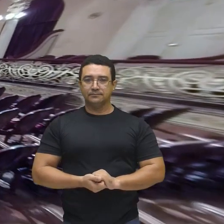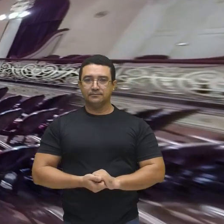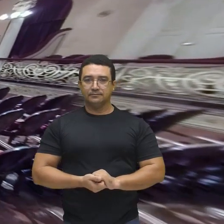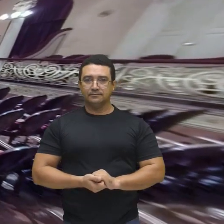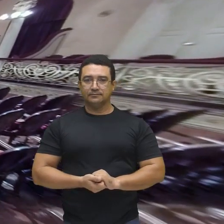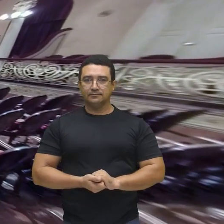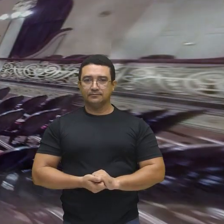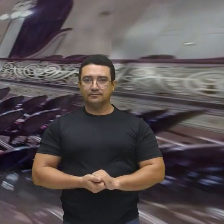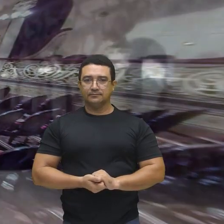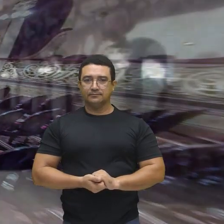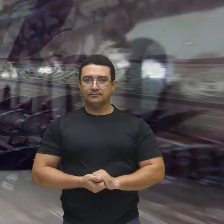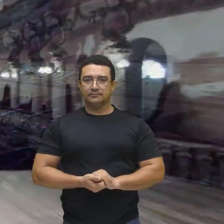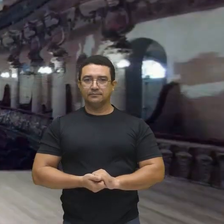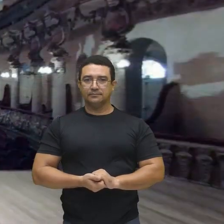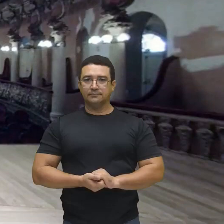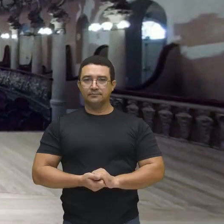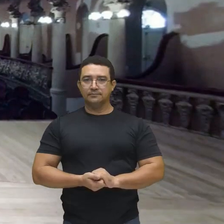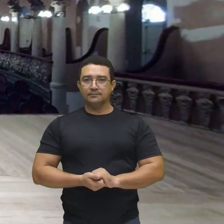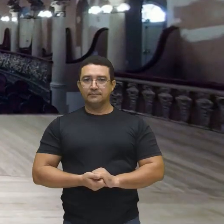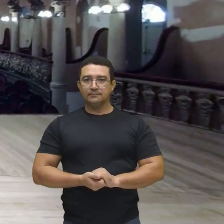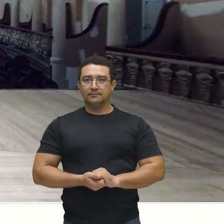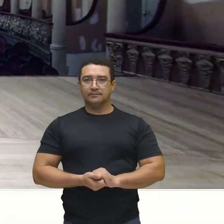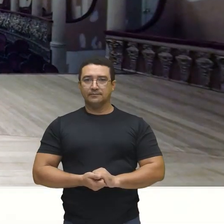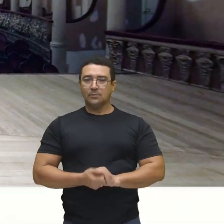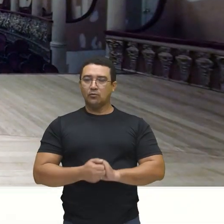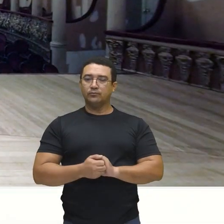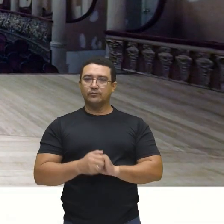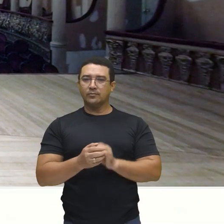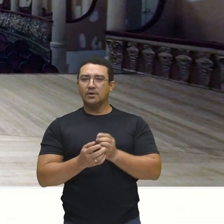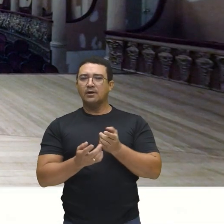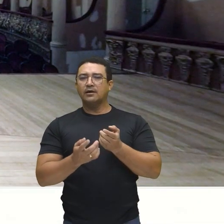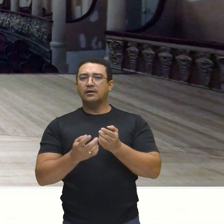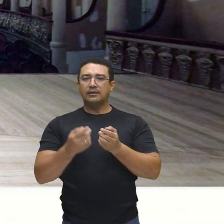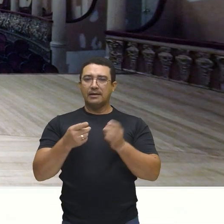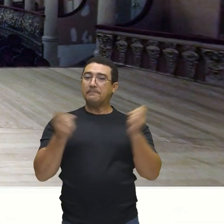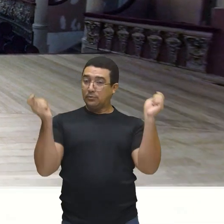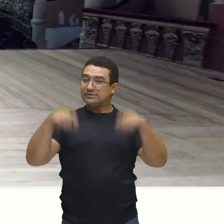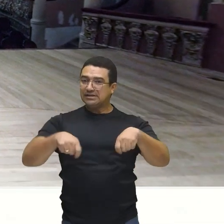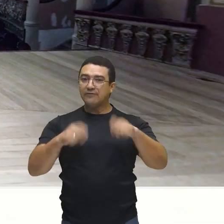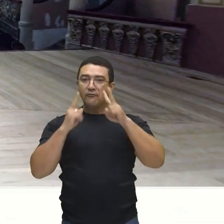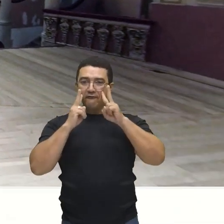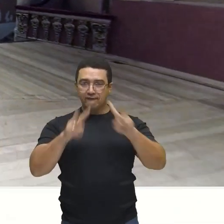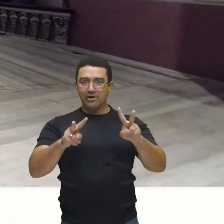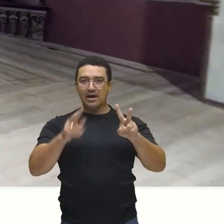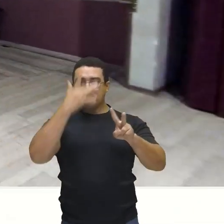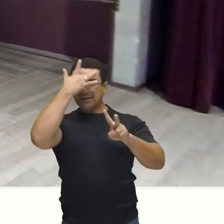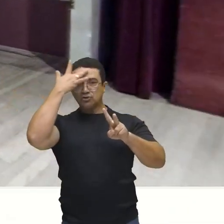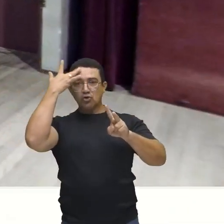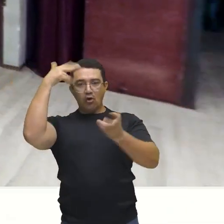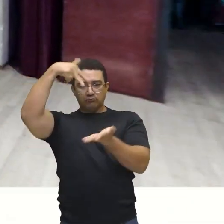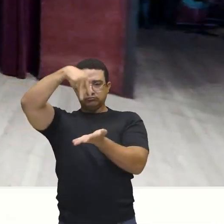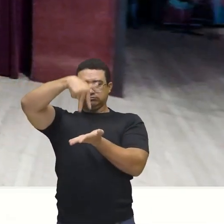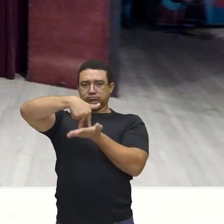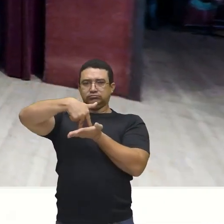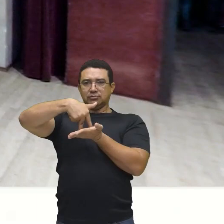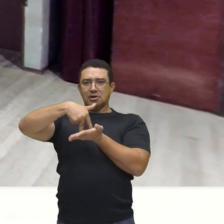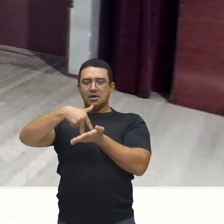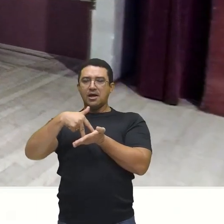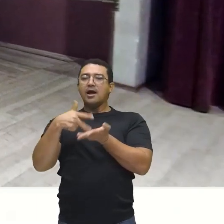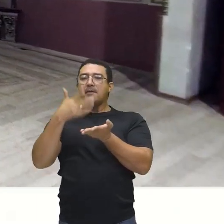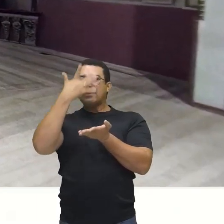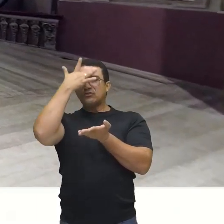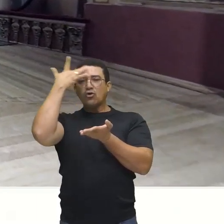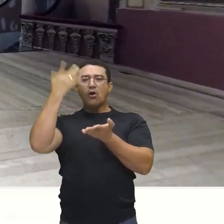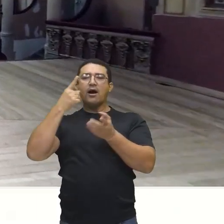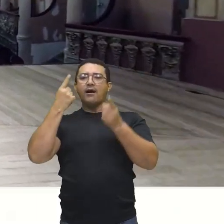tá? Então, voltando, nós vamos ver o palco, a visão do artista, sabe? O que ele tem a